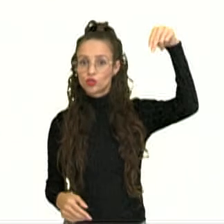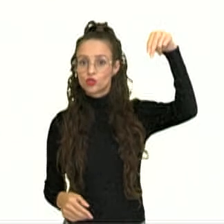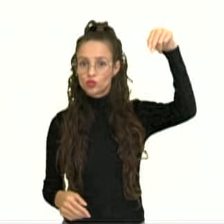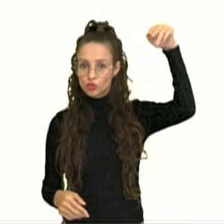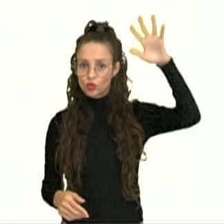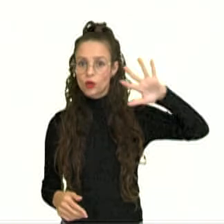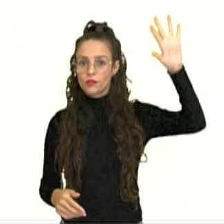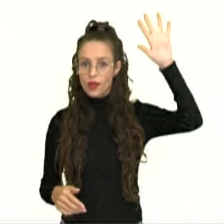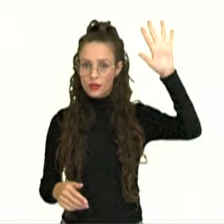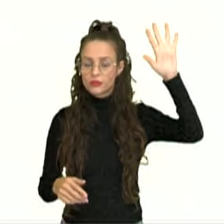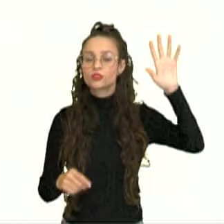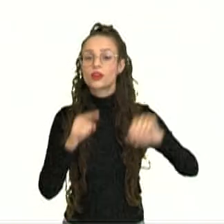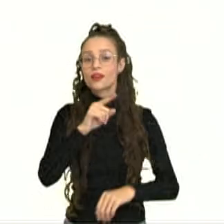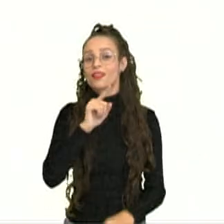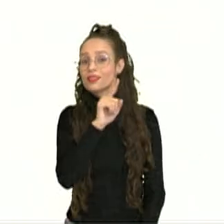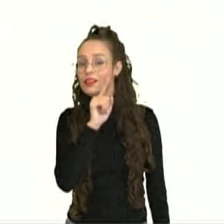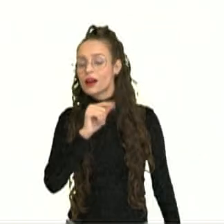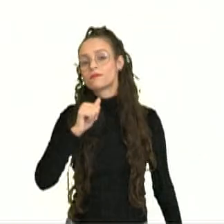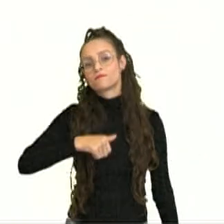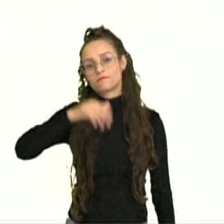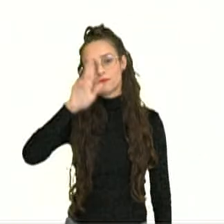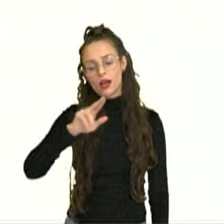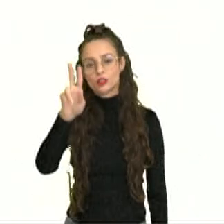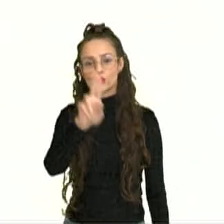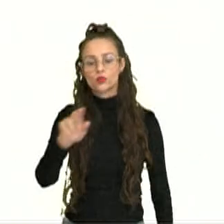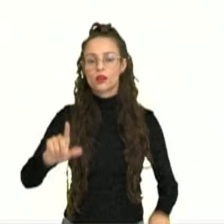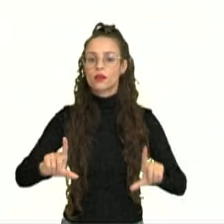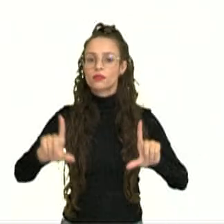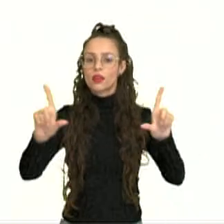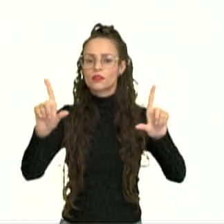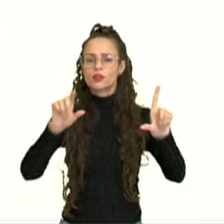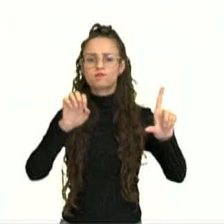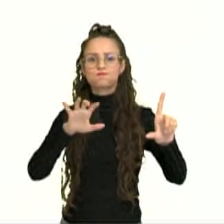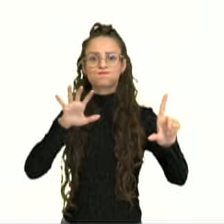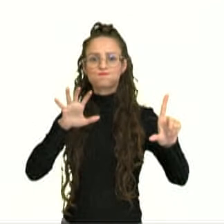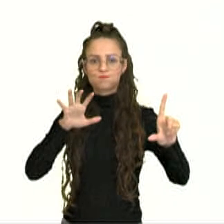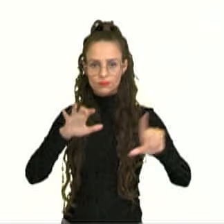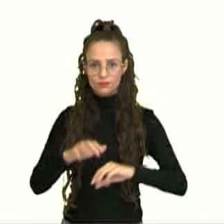tenho mais gente ainda usando aqui, ó, a televisão de tubo.